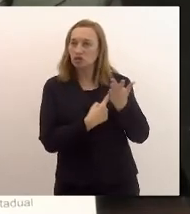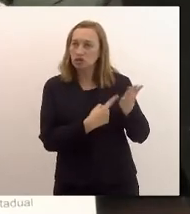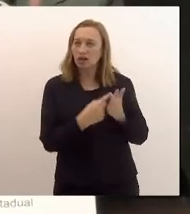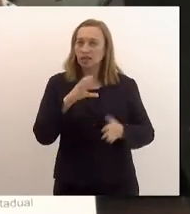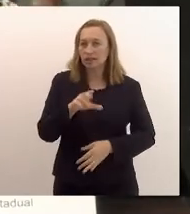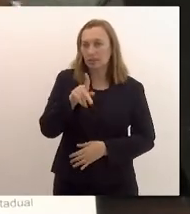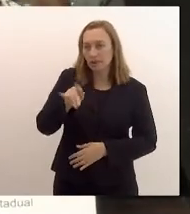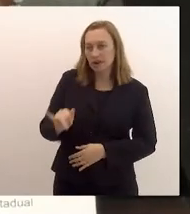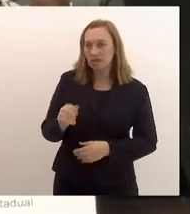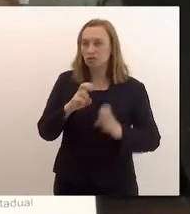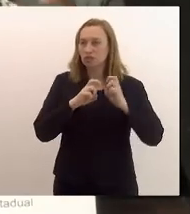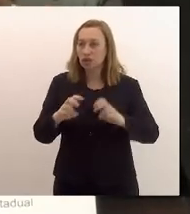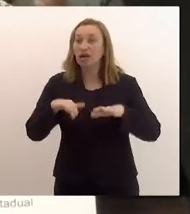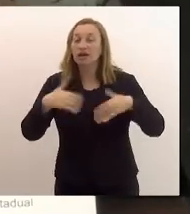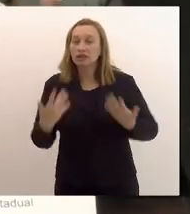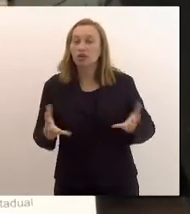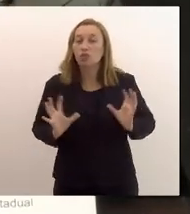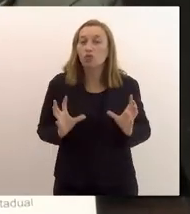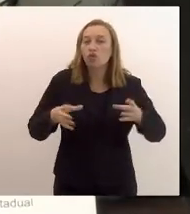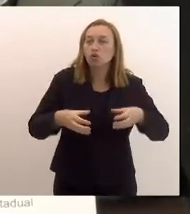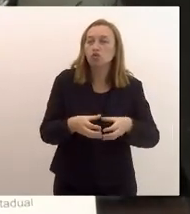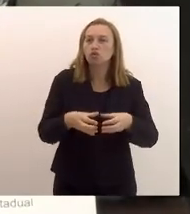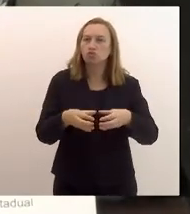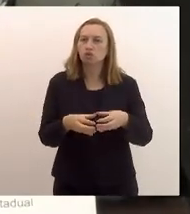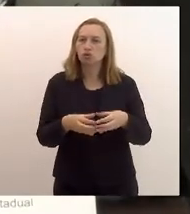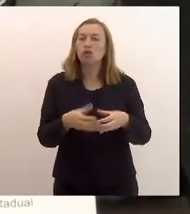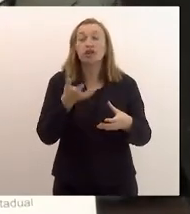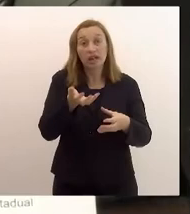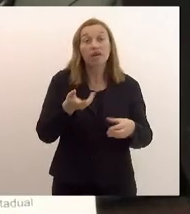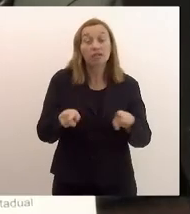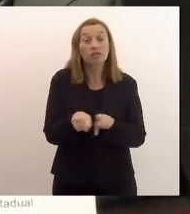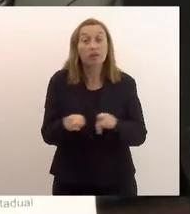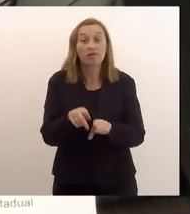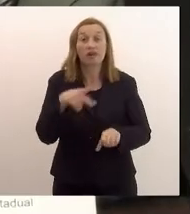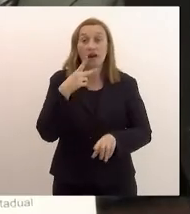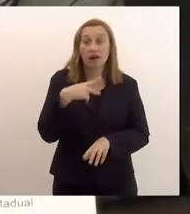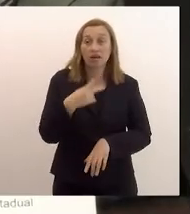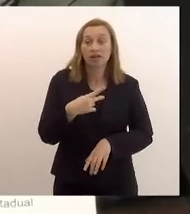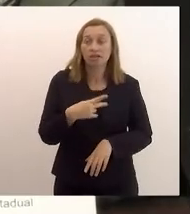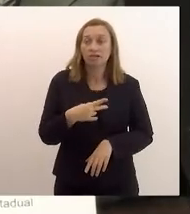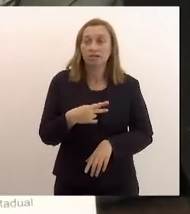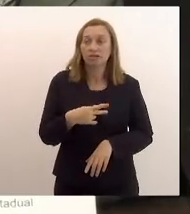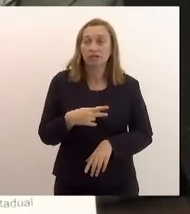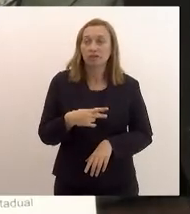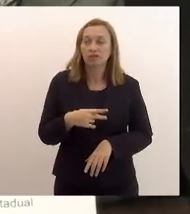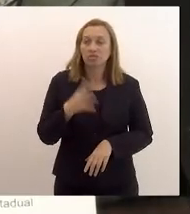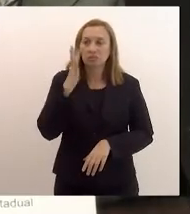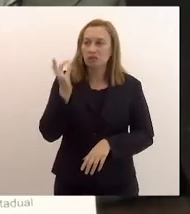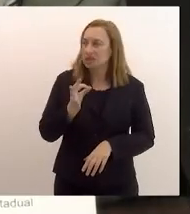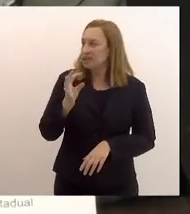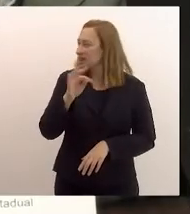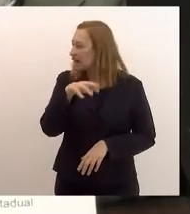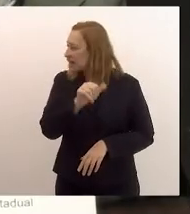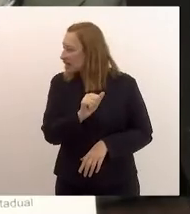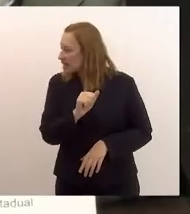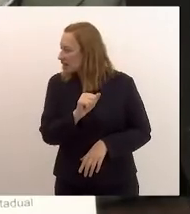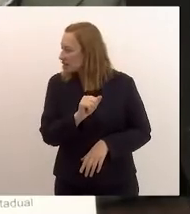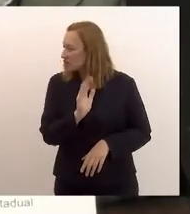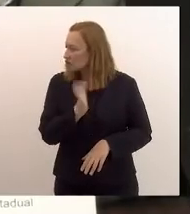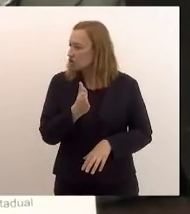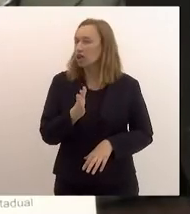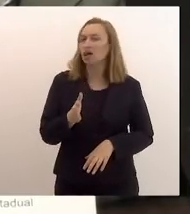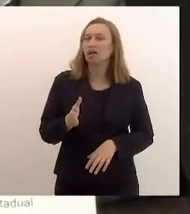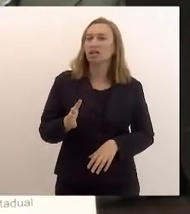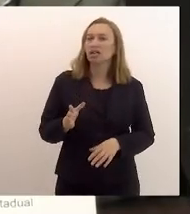CPI dos trens Enfim então um conjunto de E quero também dizer você tá ali eu cheguei nos deixou